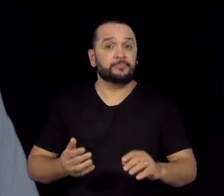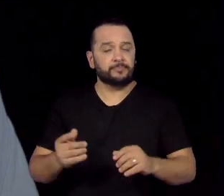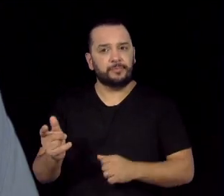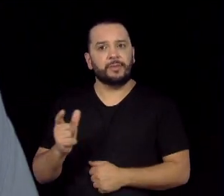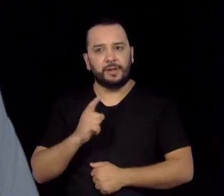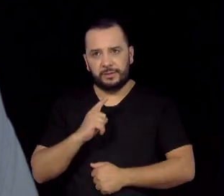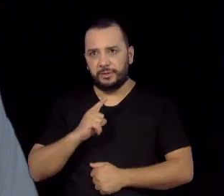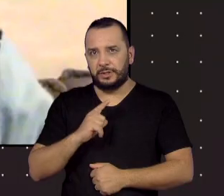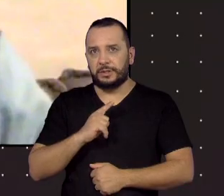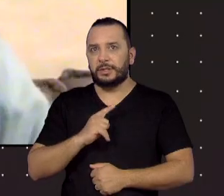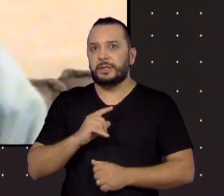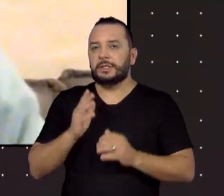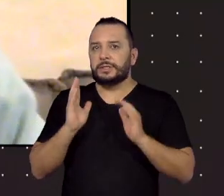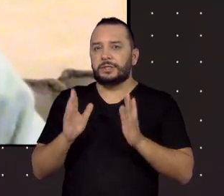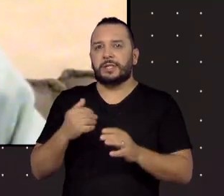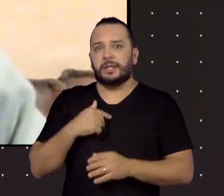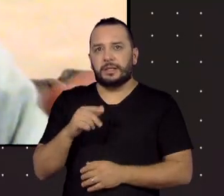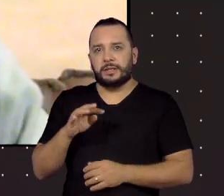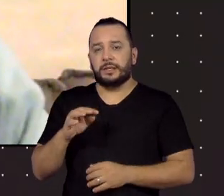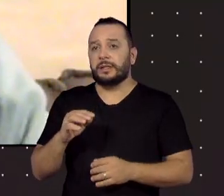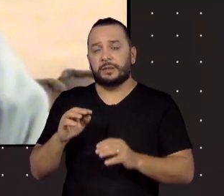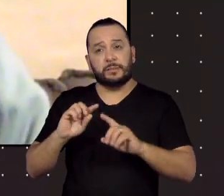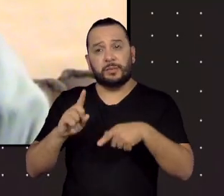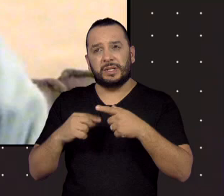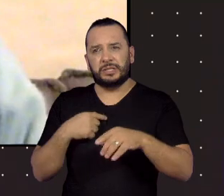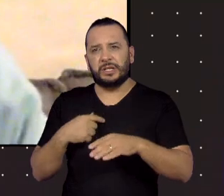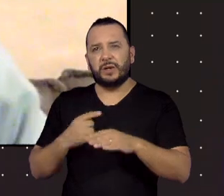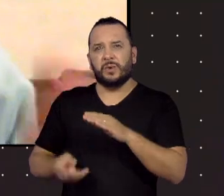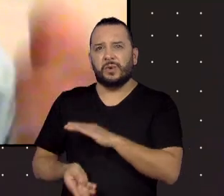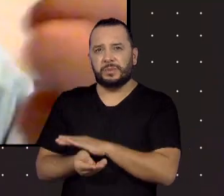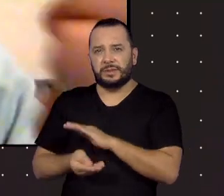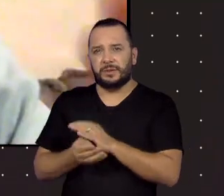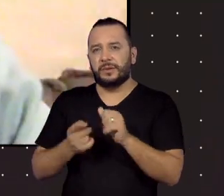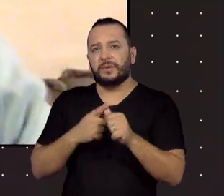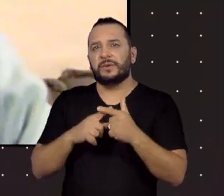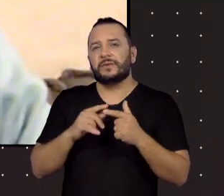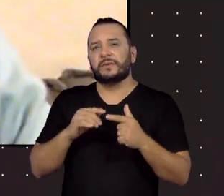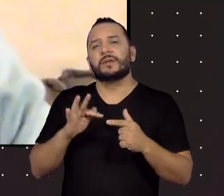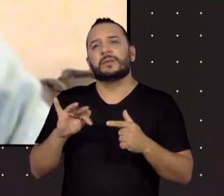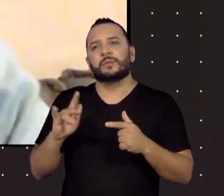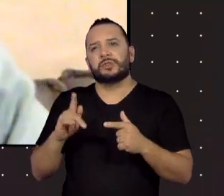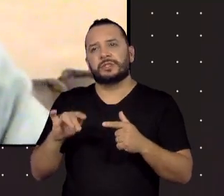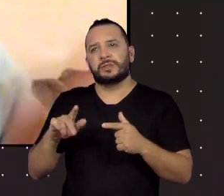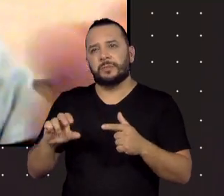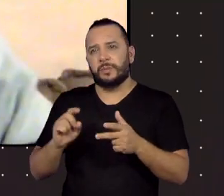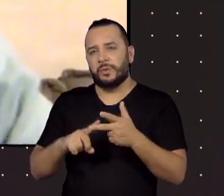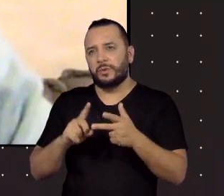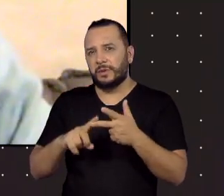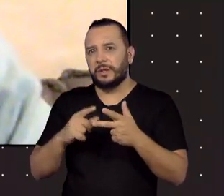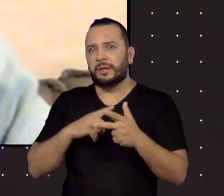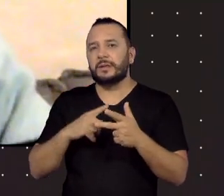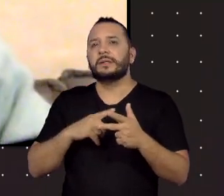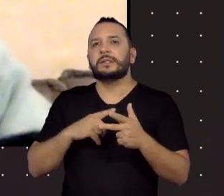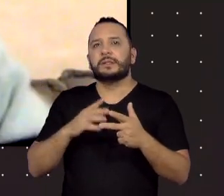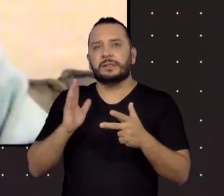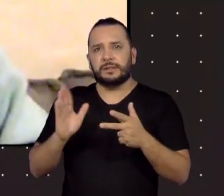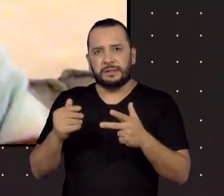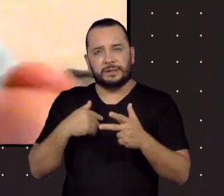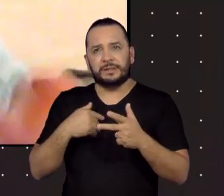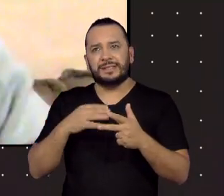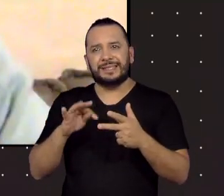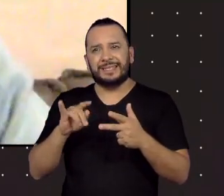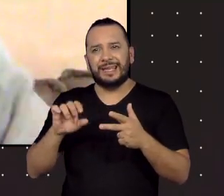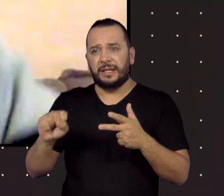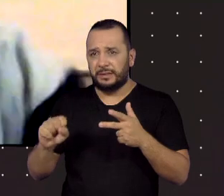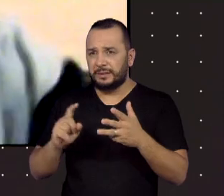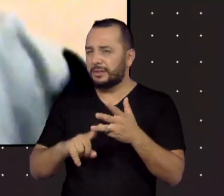nobres decadentes, você tinha corrupção, você tinha filadaputismo, você tinha gays, você tinha trans,